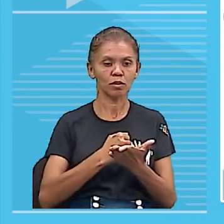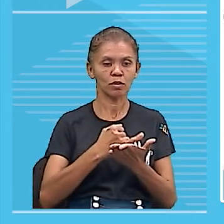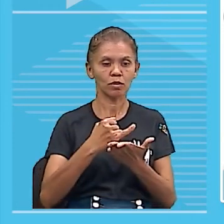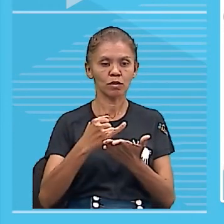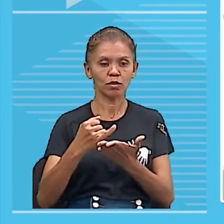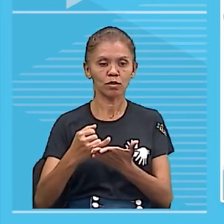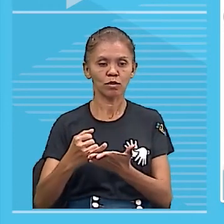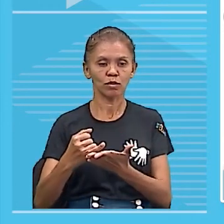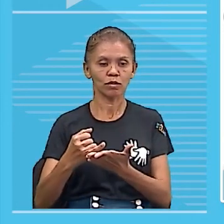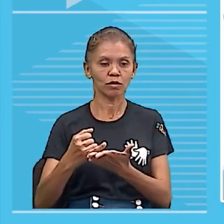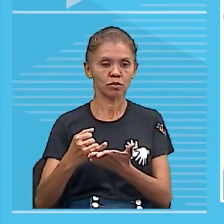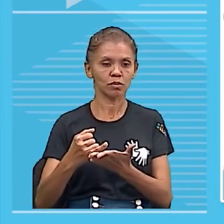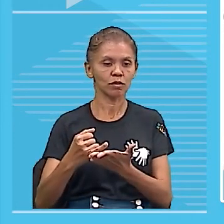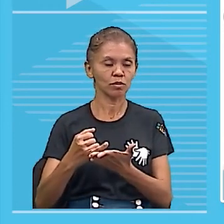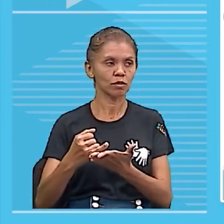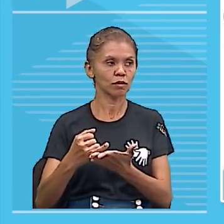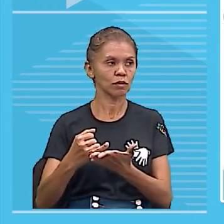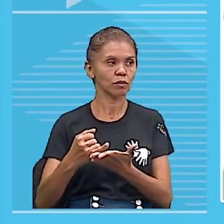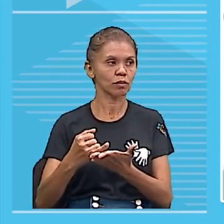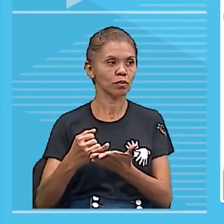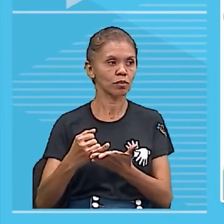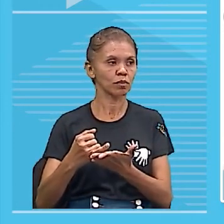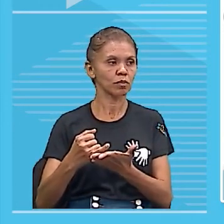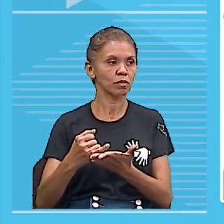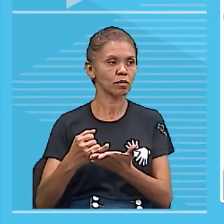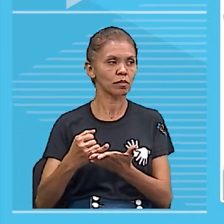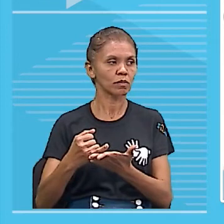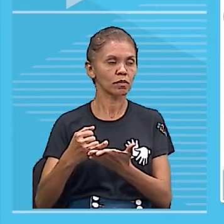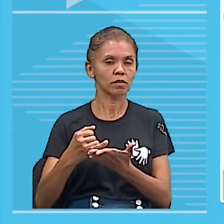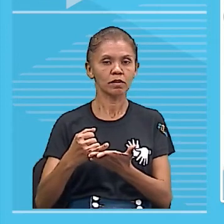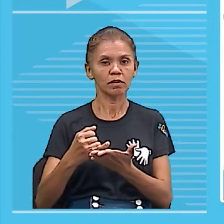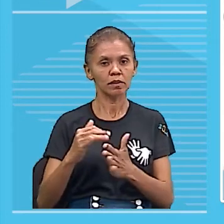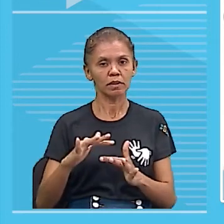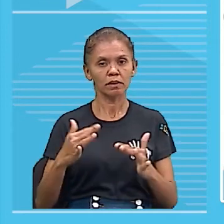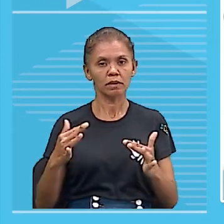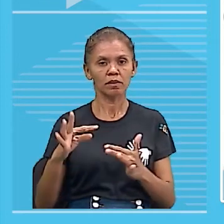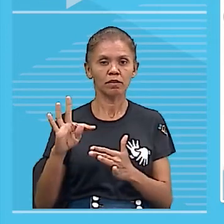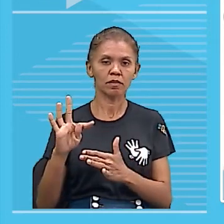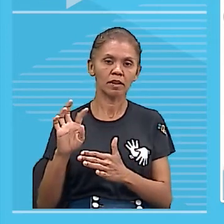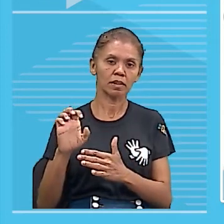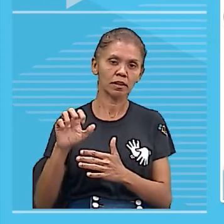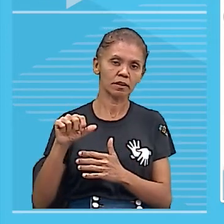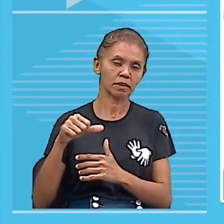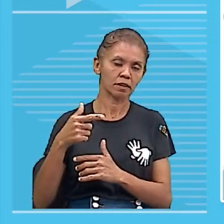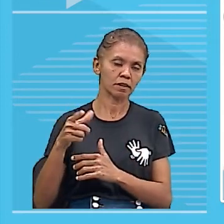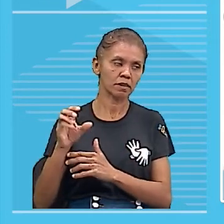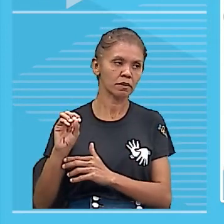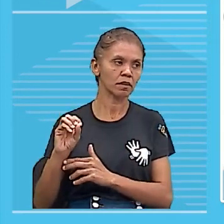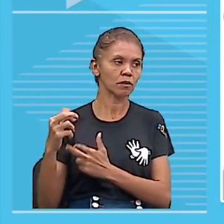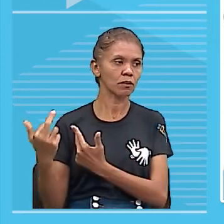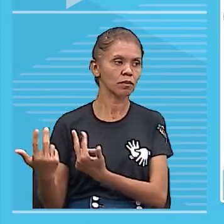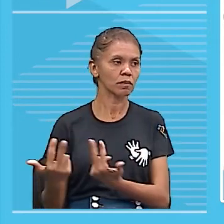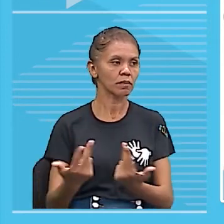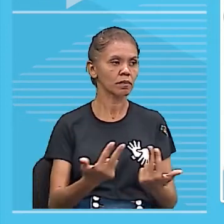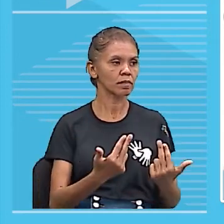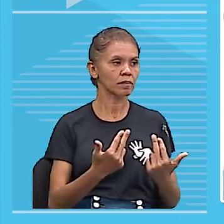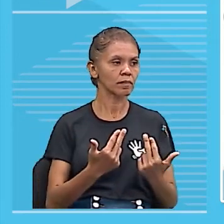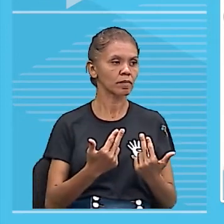e o final dos resistores é o mesmo então eles terão a mesma atenção tá bom